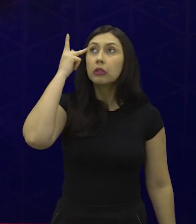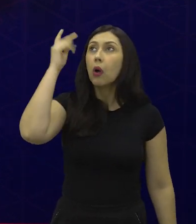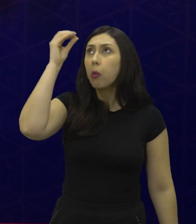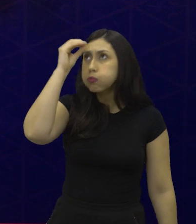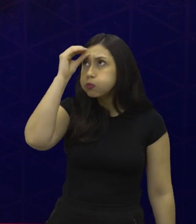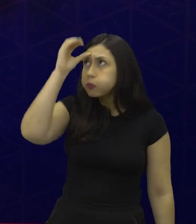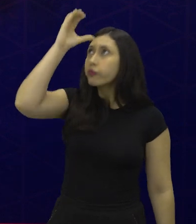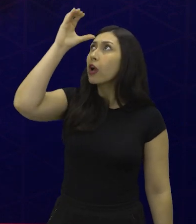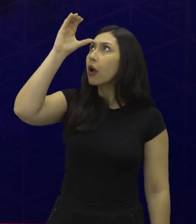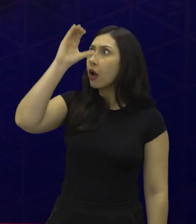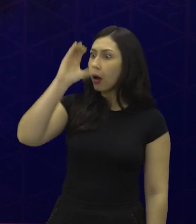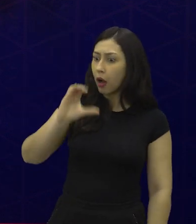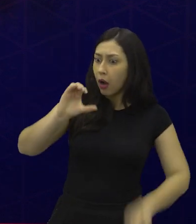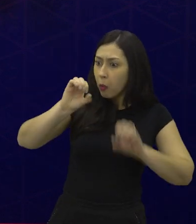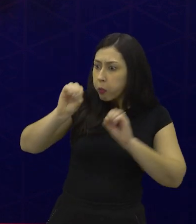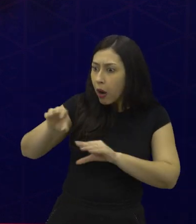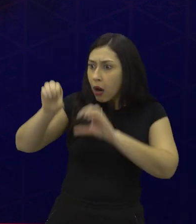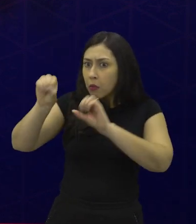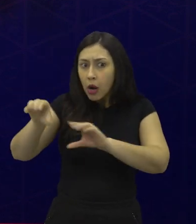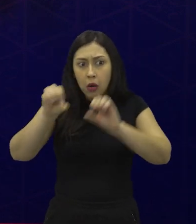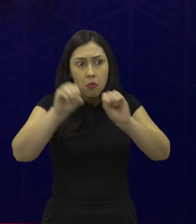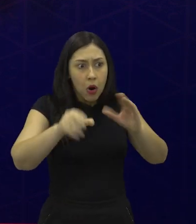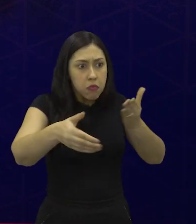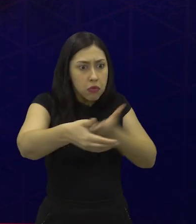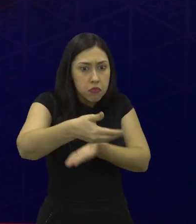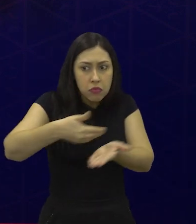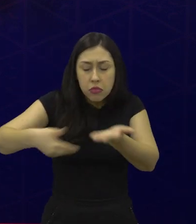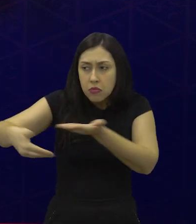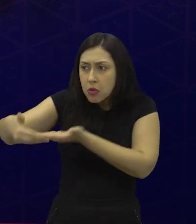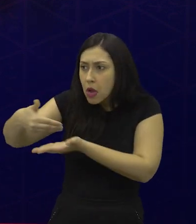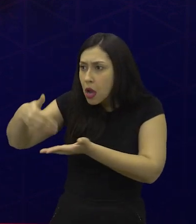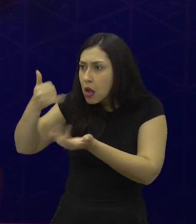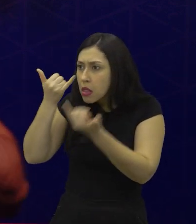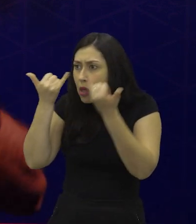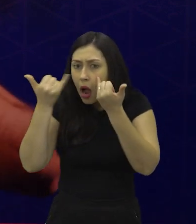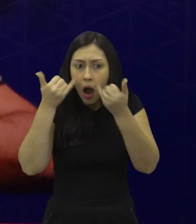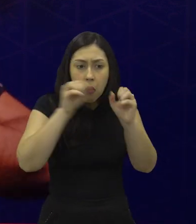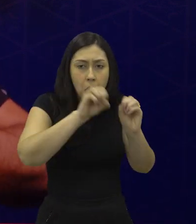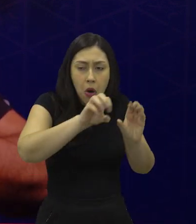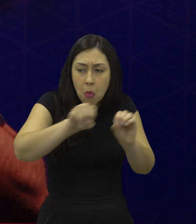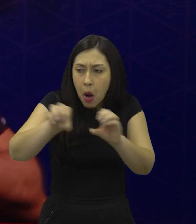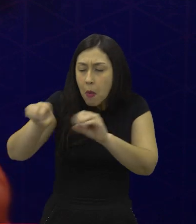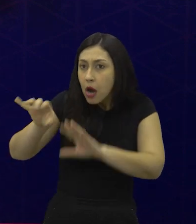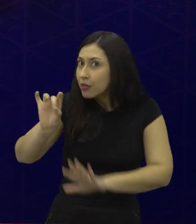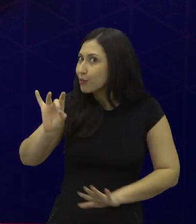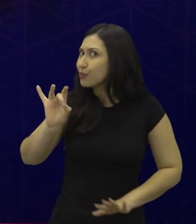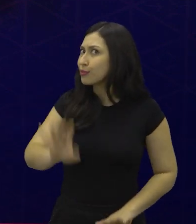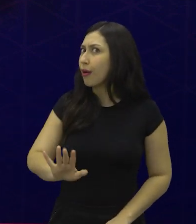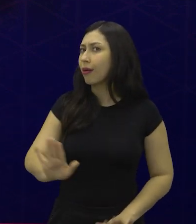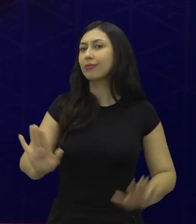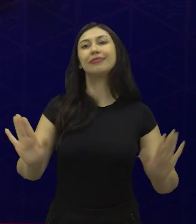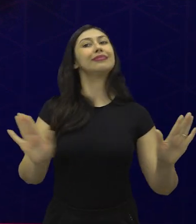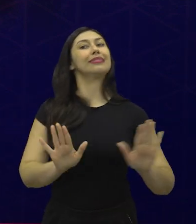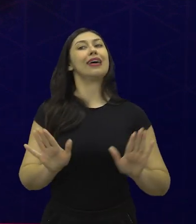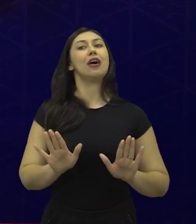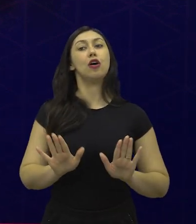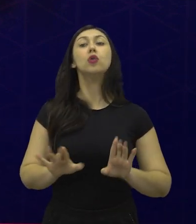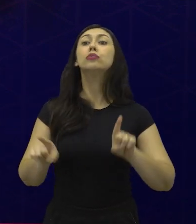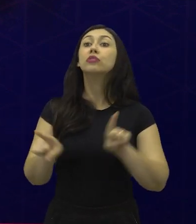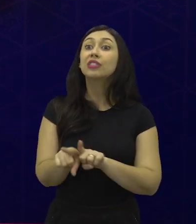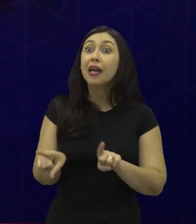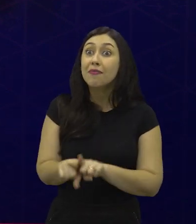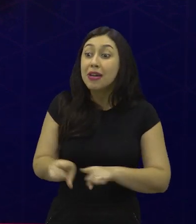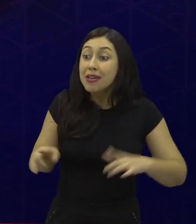deposita conhecimento, né? Deposita informações na cabeça de outra pessoa, mas ela